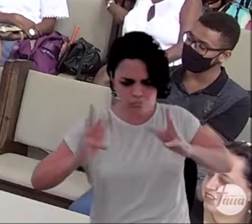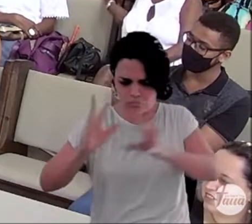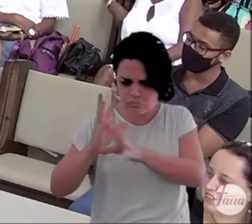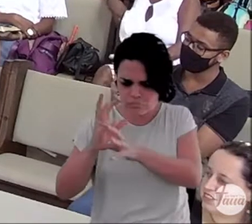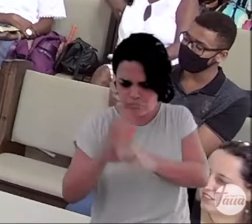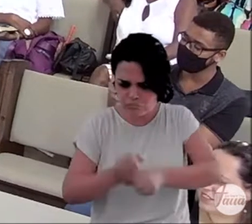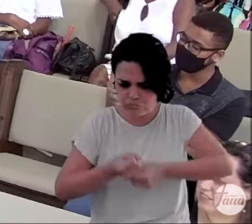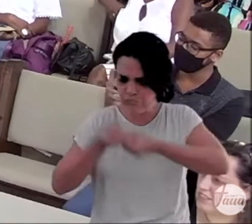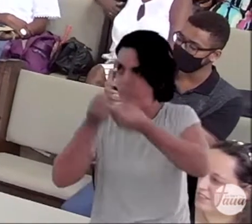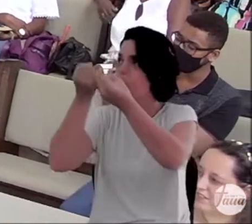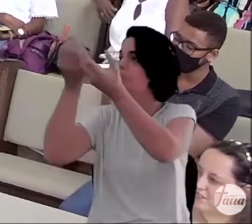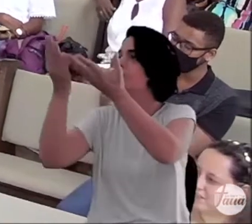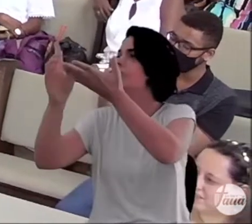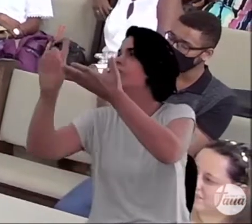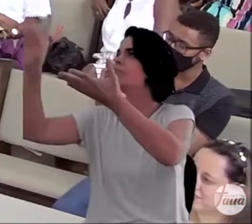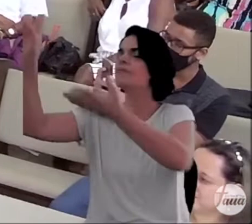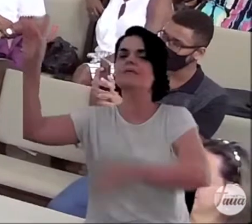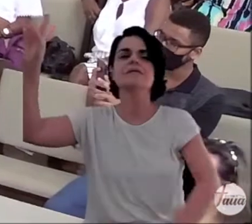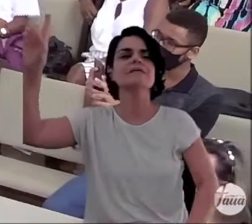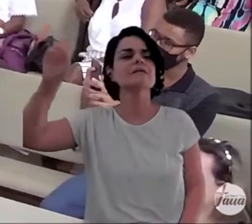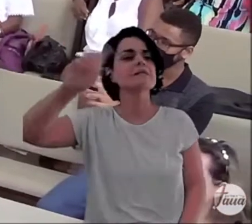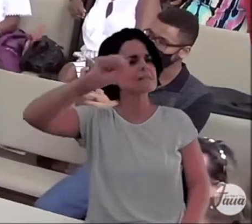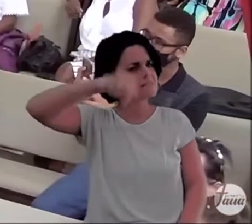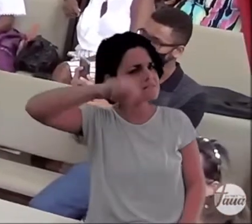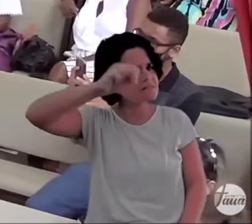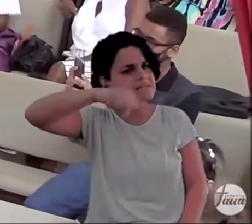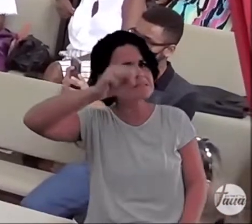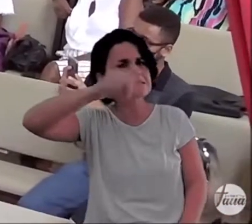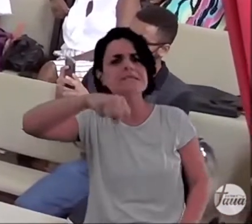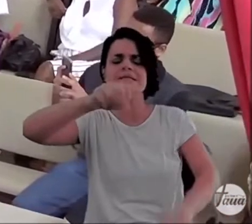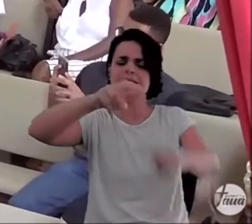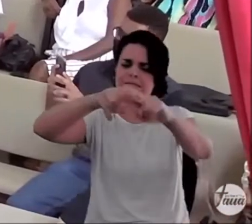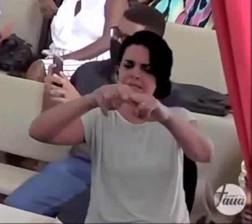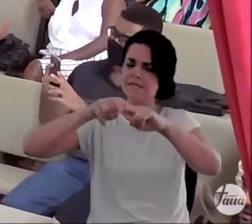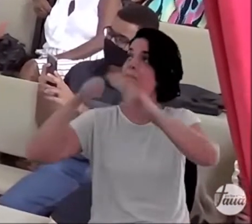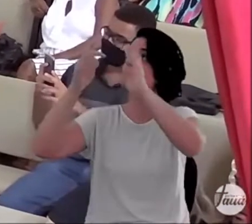Aí vem aquela fila. Não é isso? Lindo.